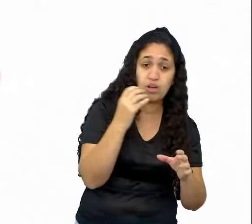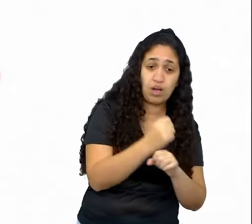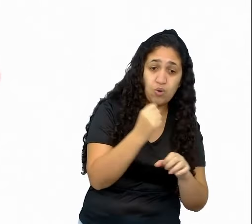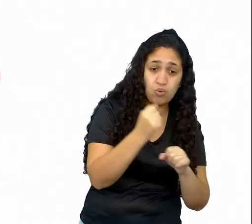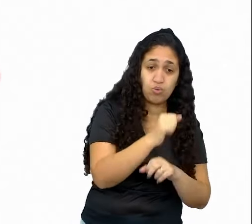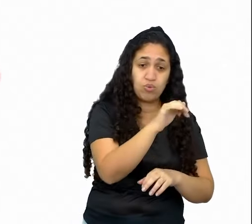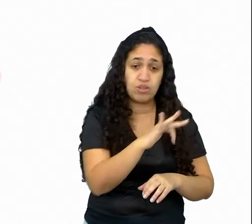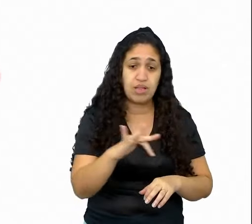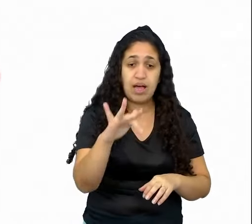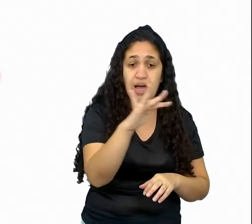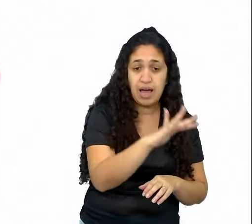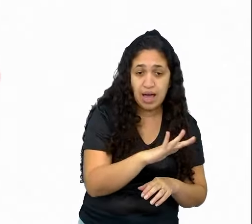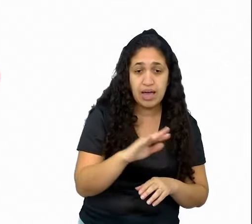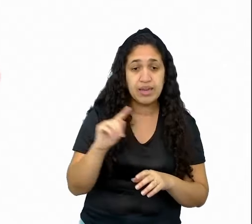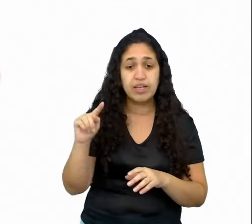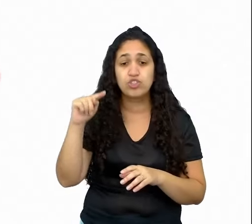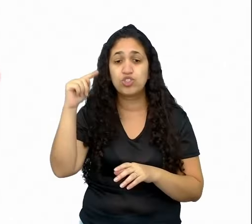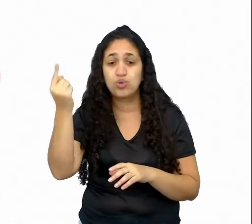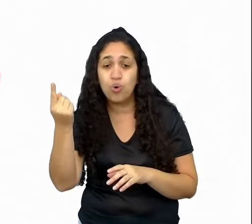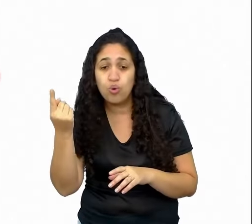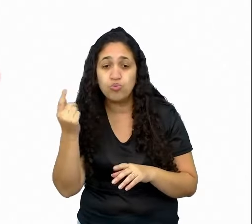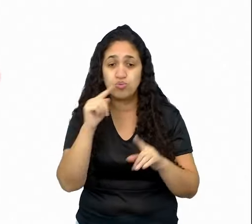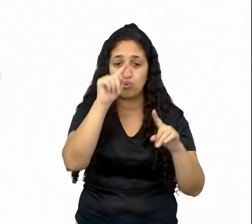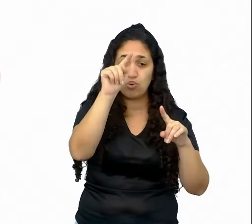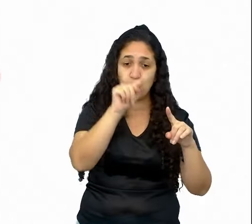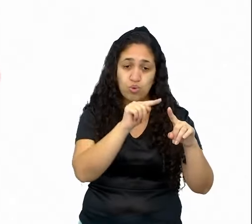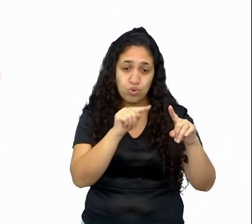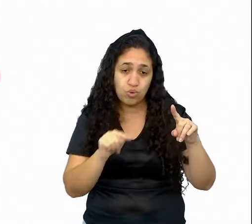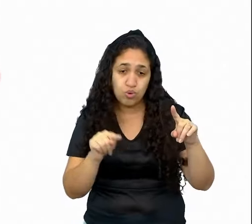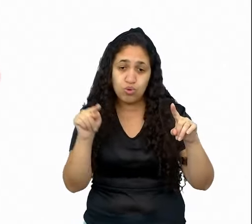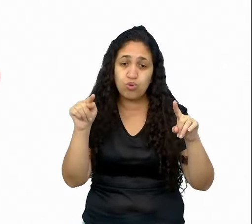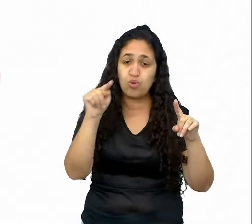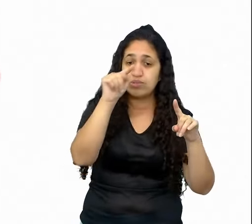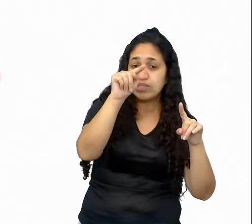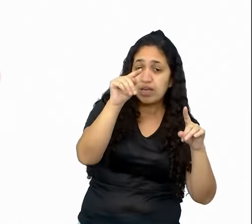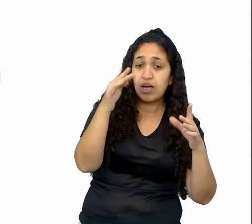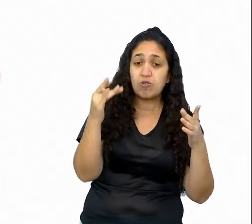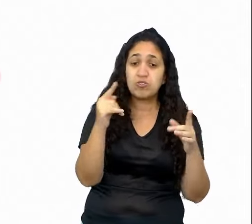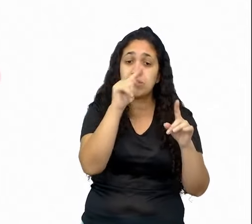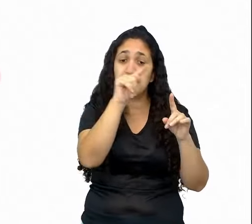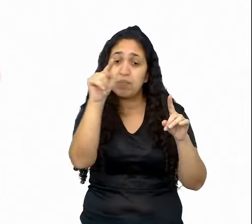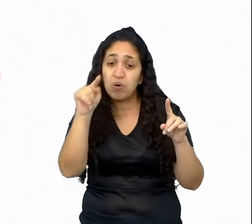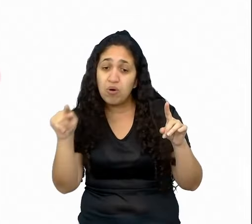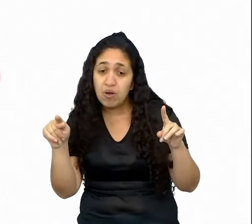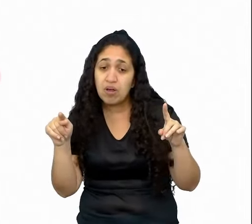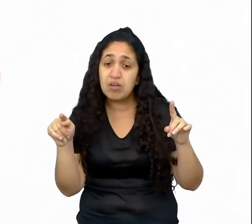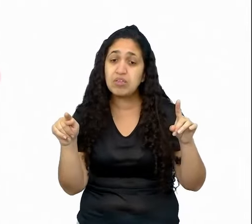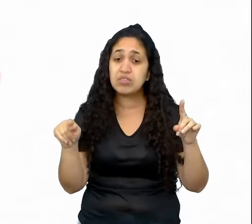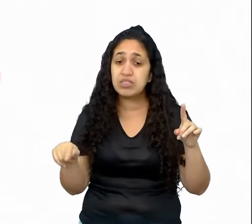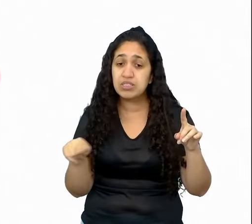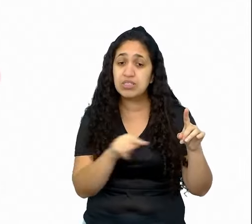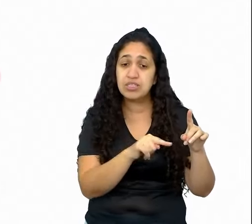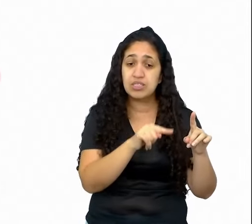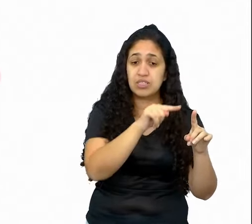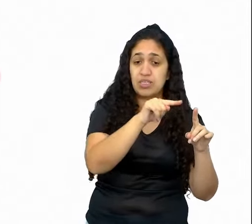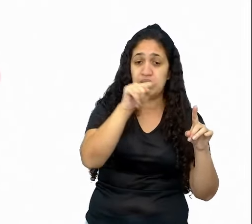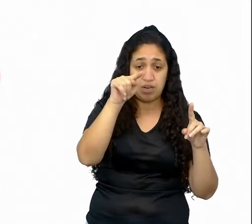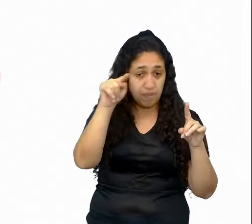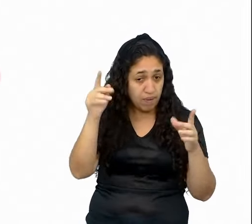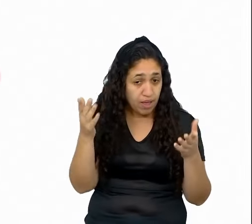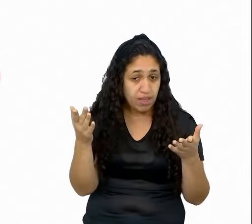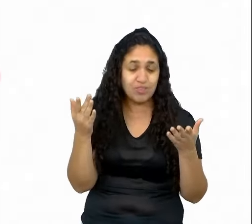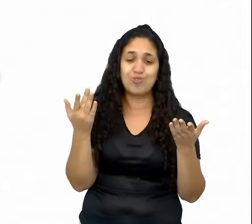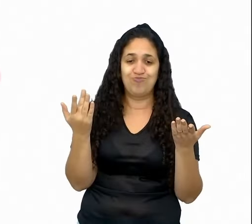pela área do triângulo, quando eu brinquei um pouco aqui, formando novas figuras planas com o quadrado, né, que eu